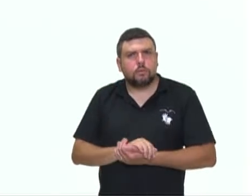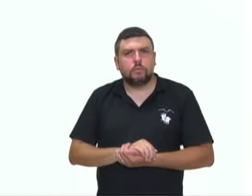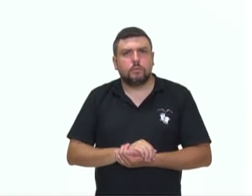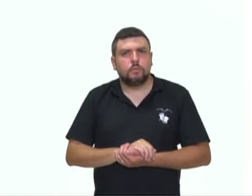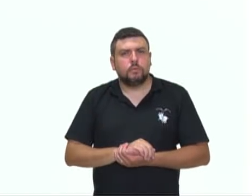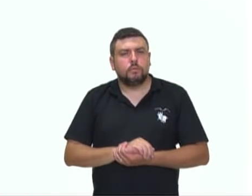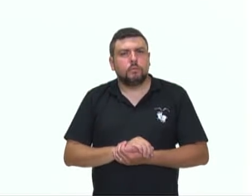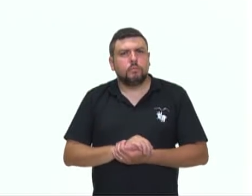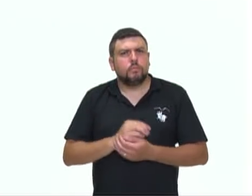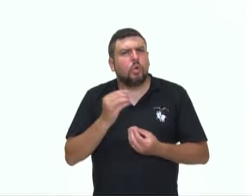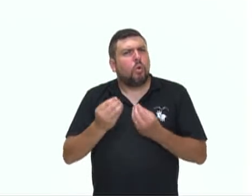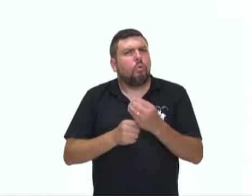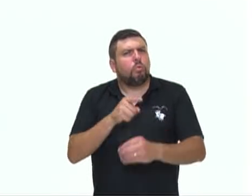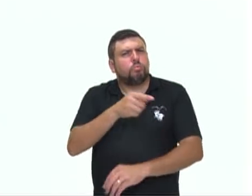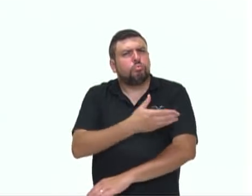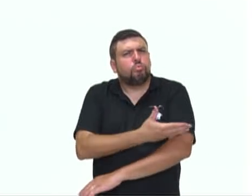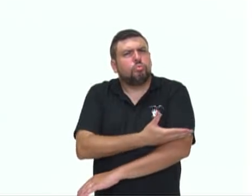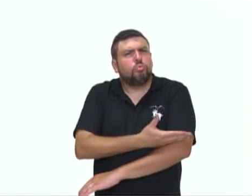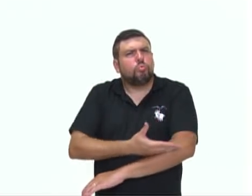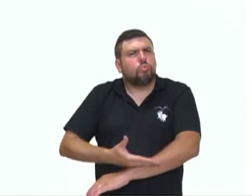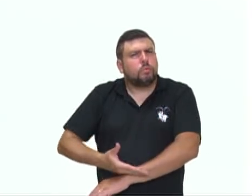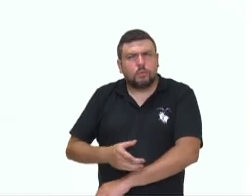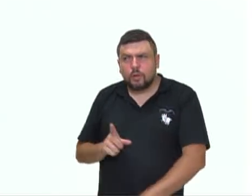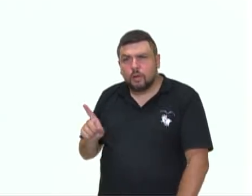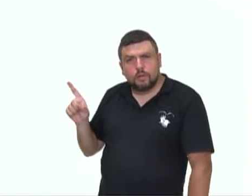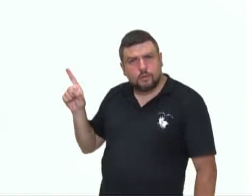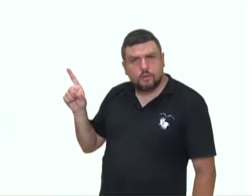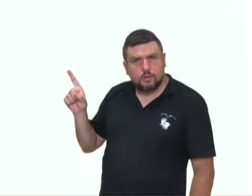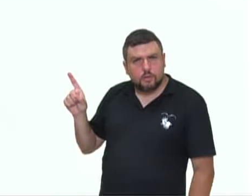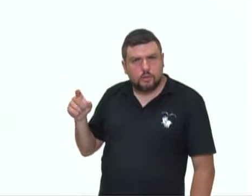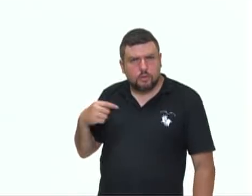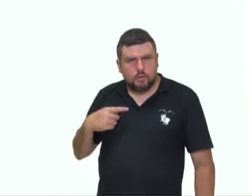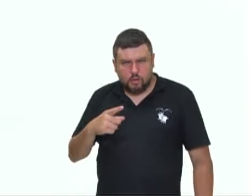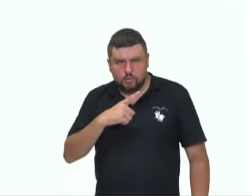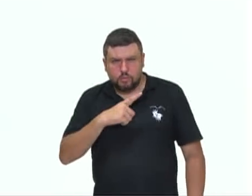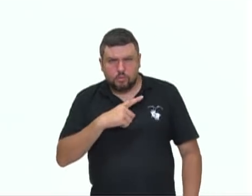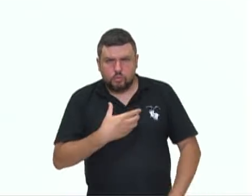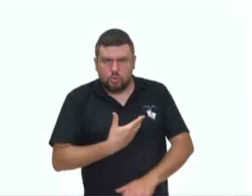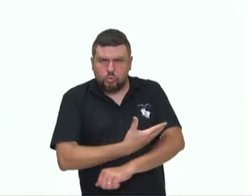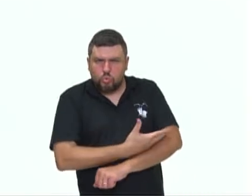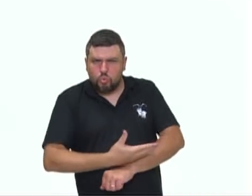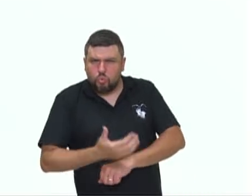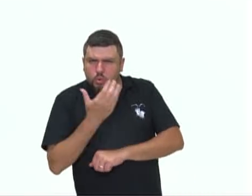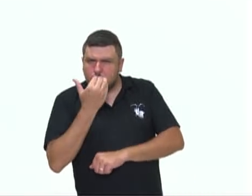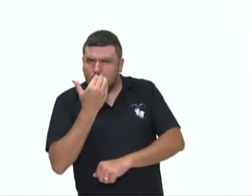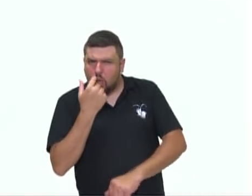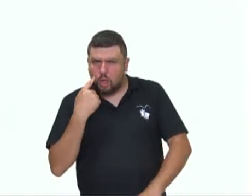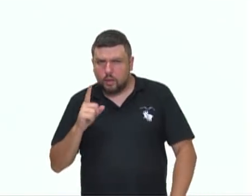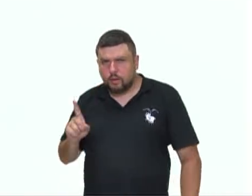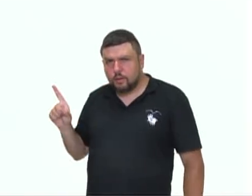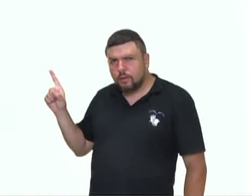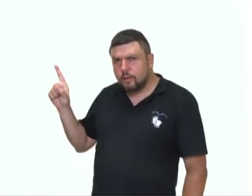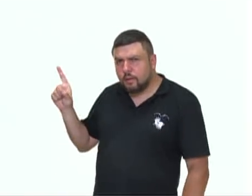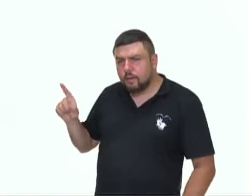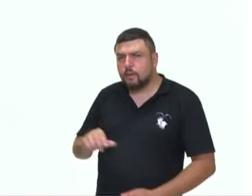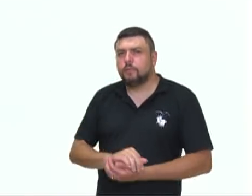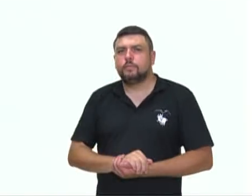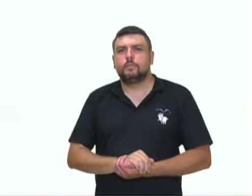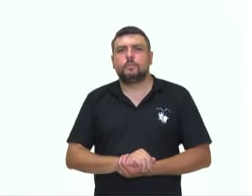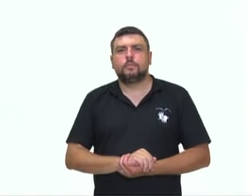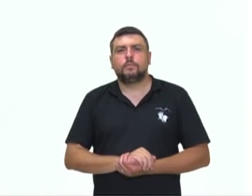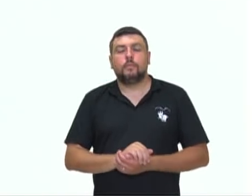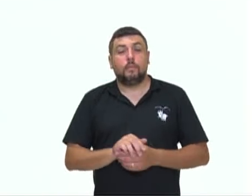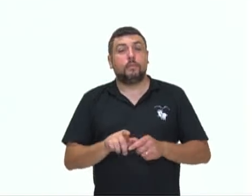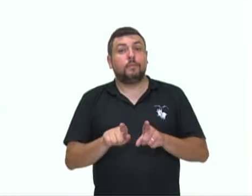costuma consumir essa fruta no seu dia a dia? Você consome ela? Como que é esse processo? Mais uma dica para